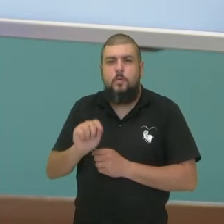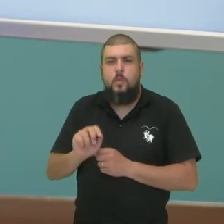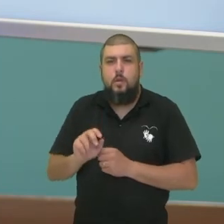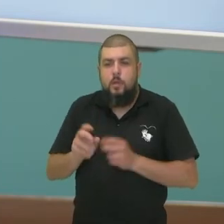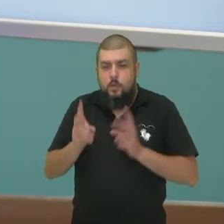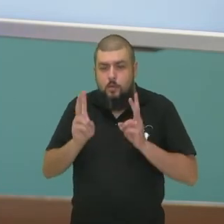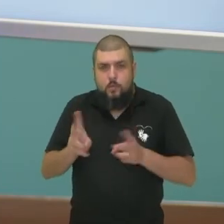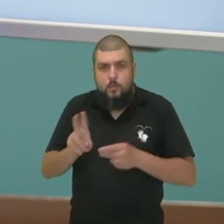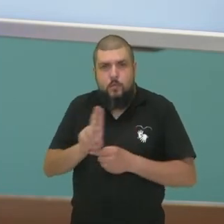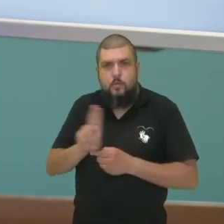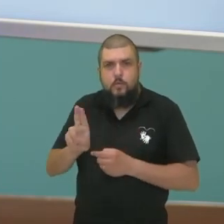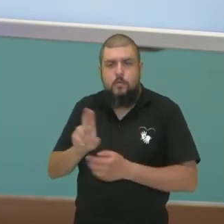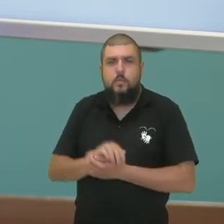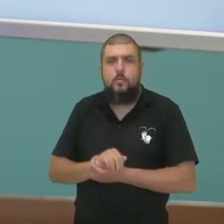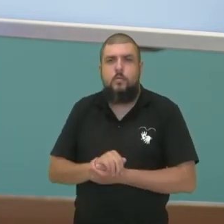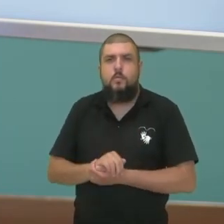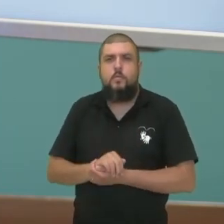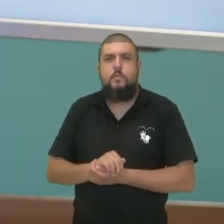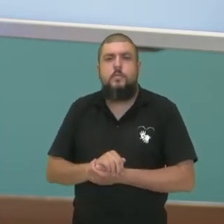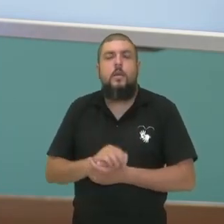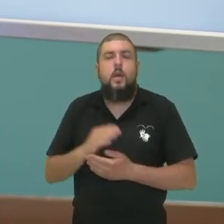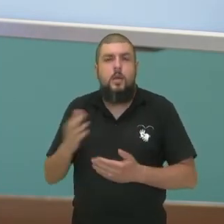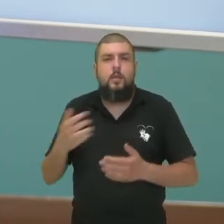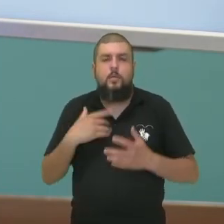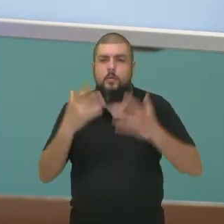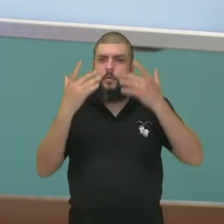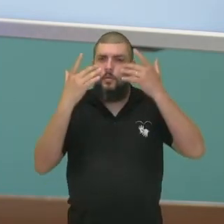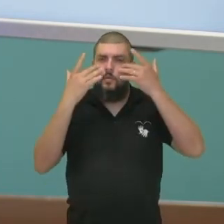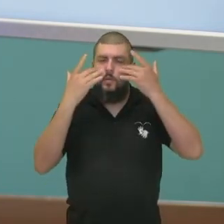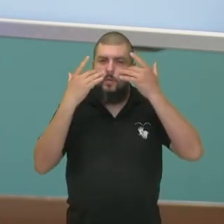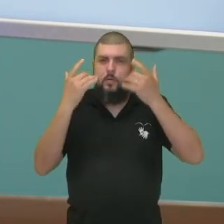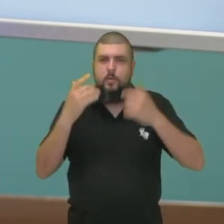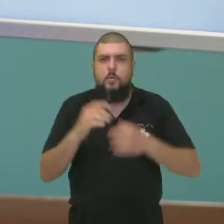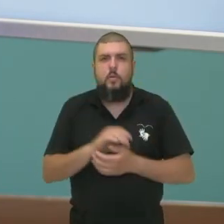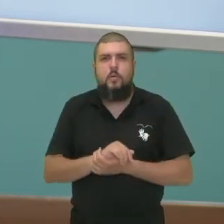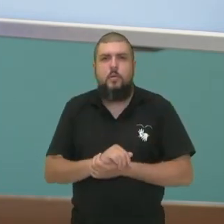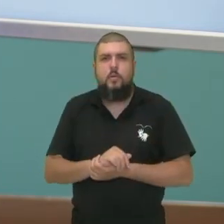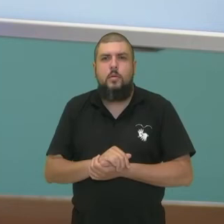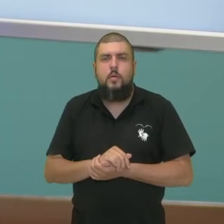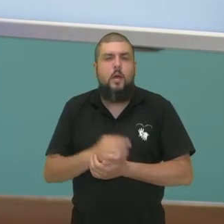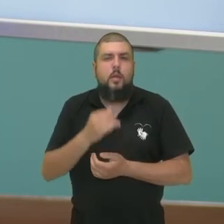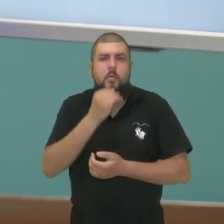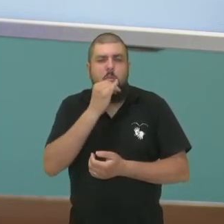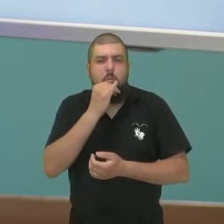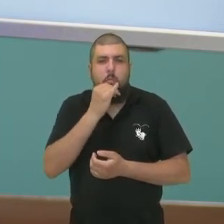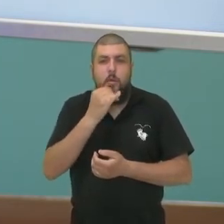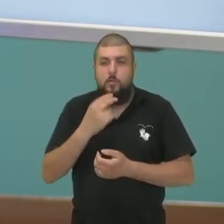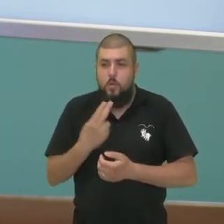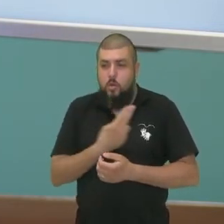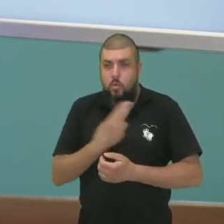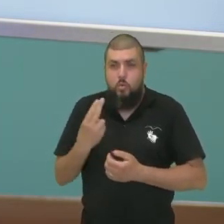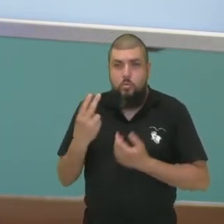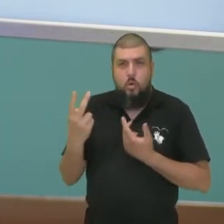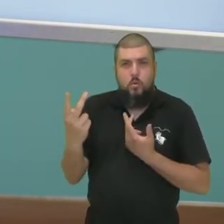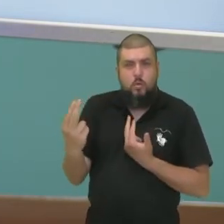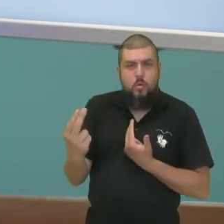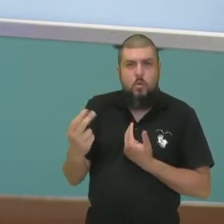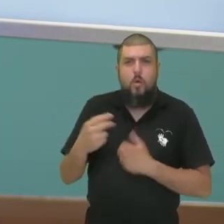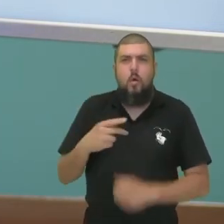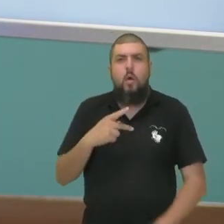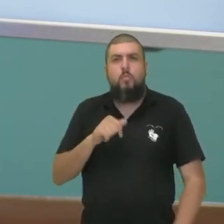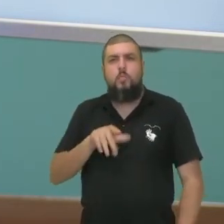nome, né? Então, que tem lá, por exemplo, o Adriano e pega o outro Adriano aí do outro lado que está assistindo, nós